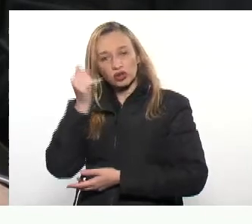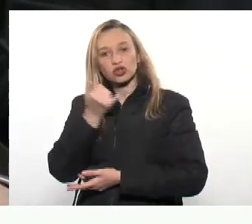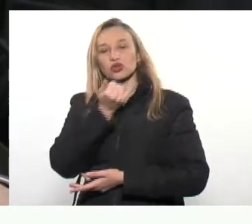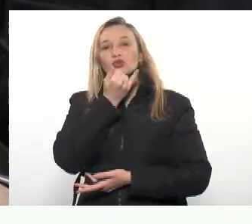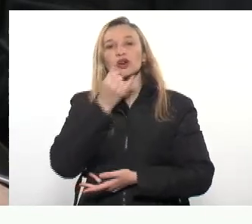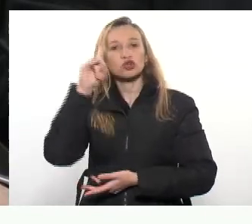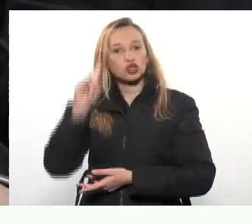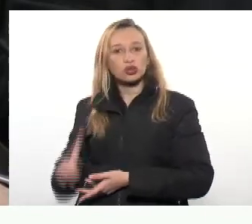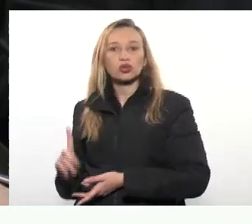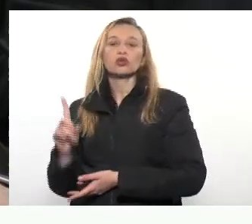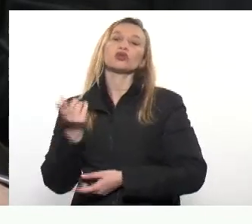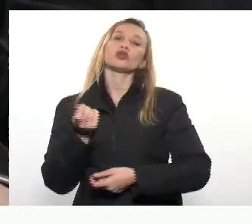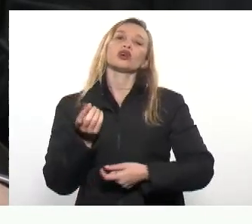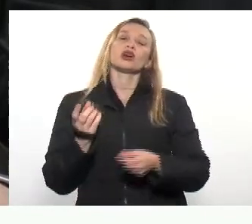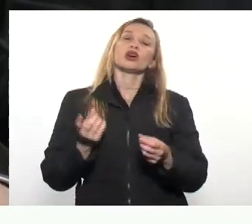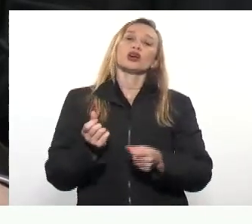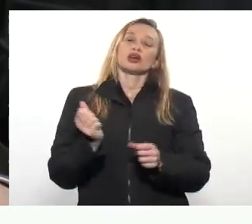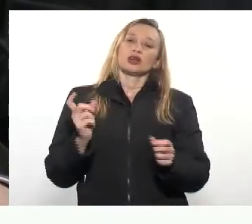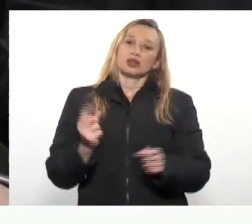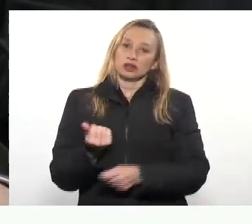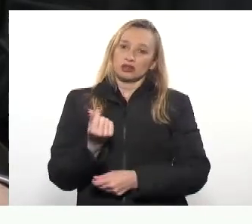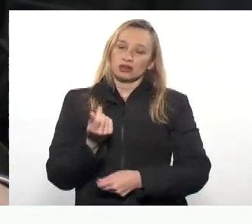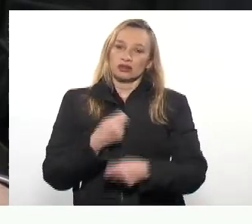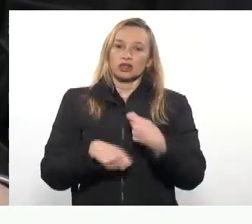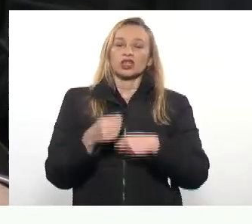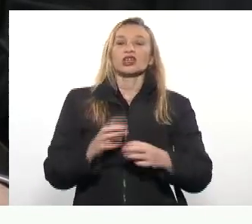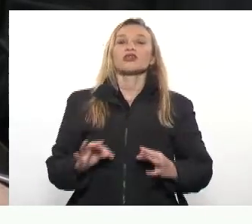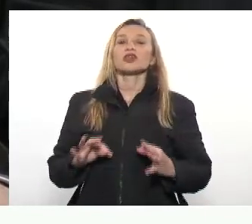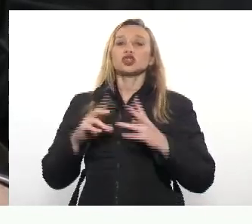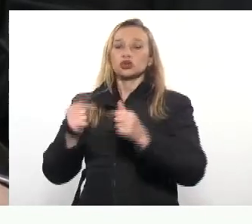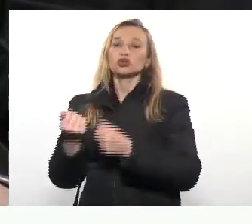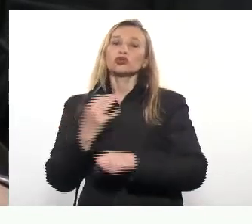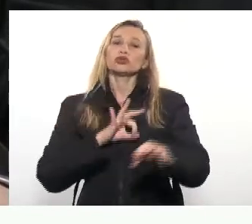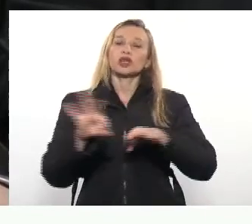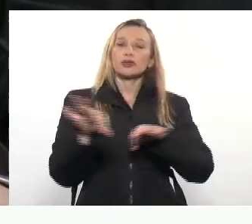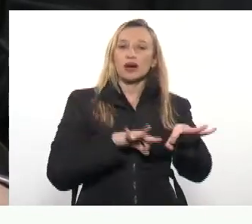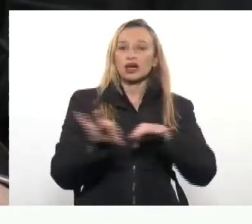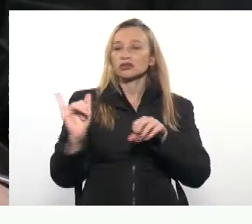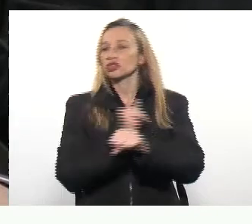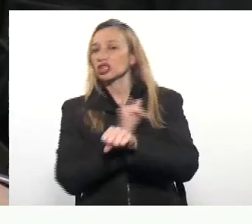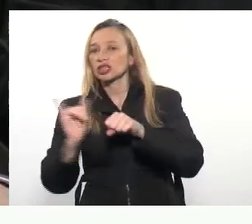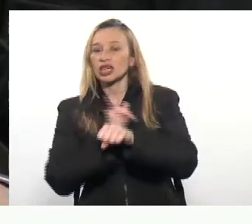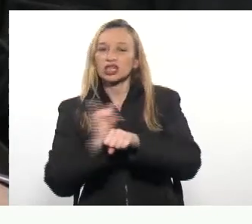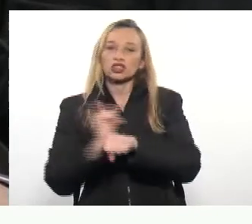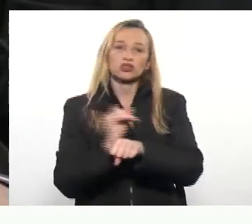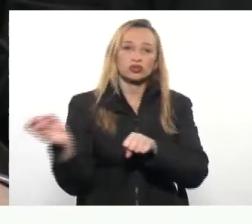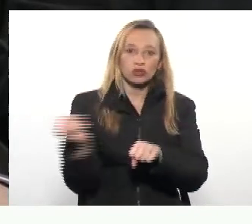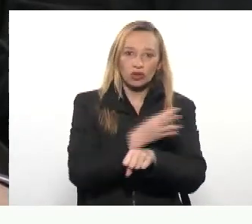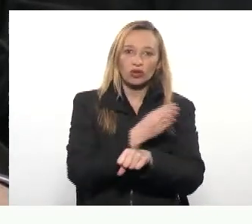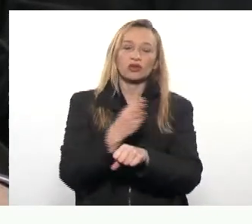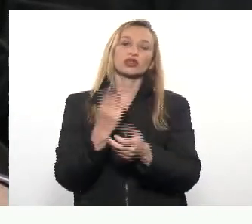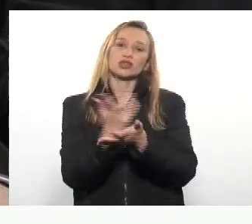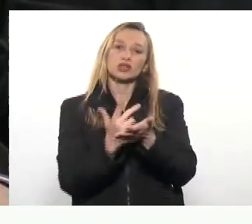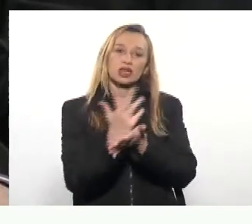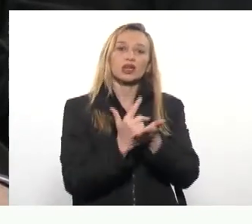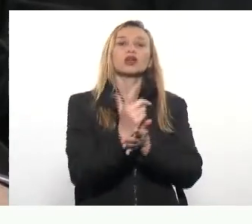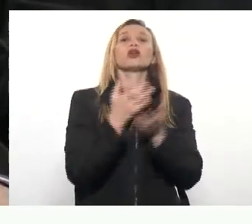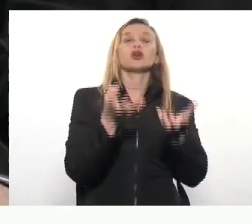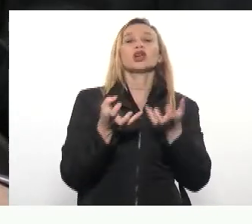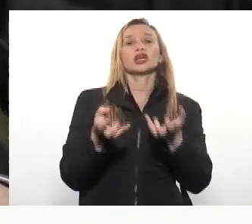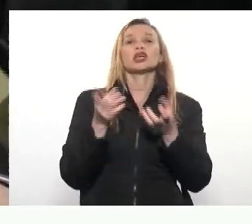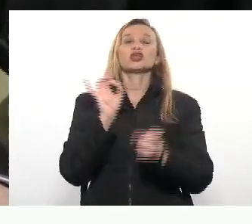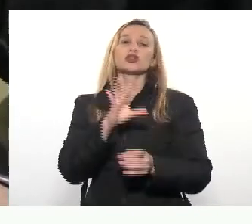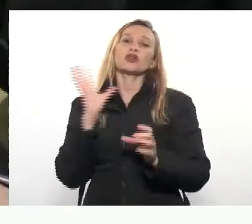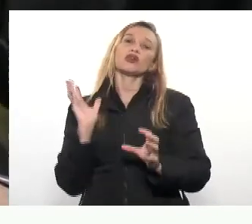quem fez todo o trabalho de modelagem da novo redesenho tarifário, tá? E eu queria só